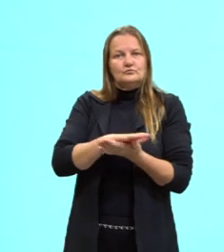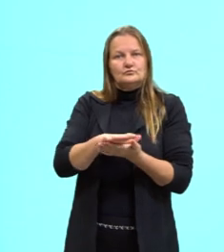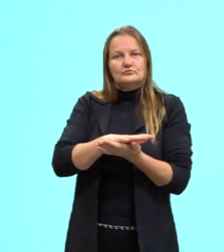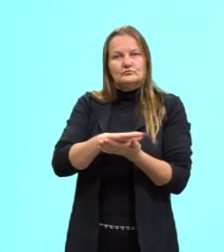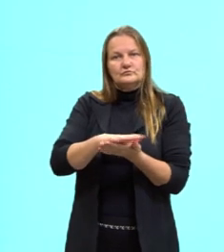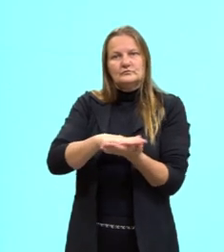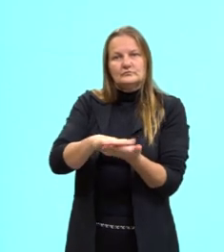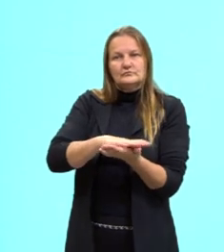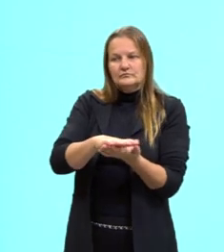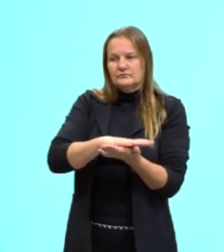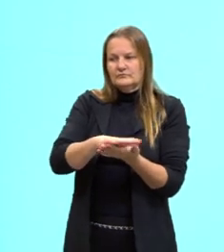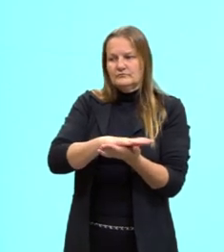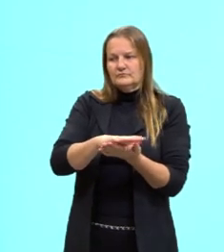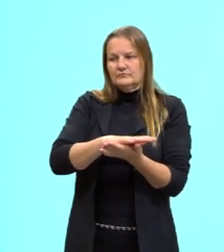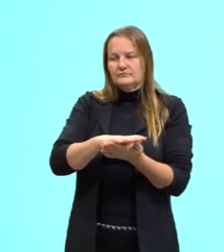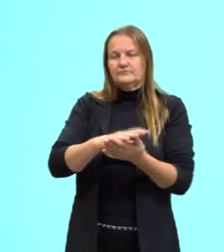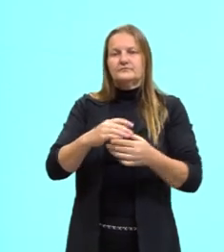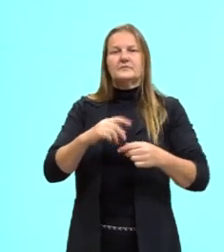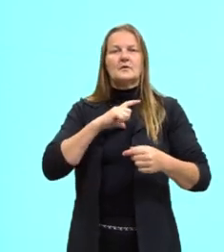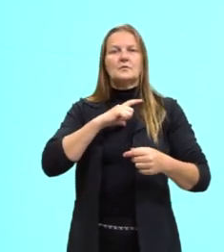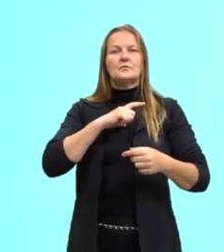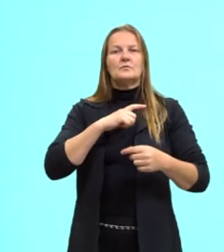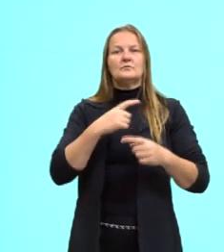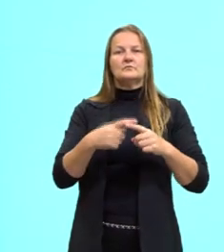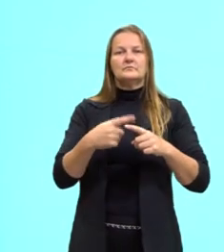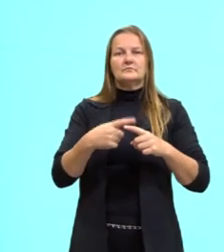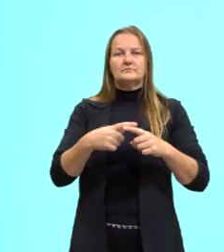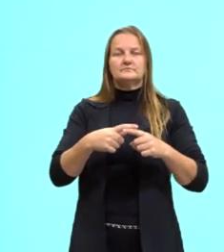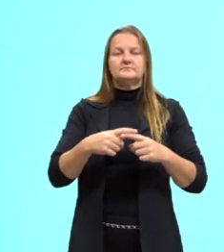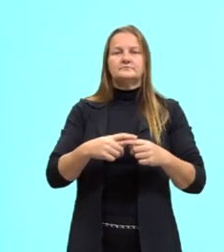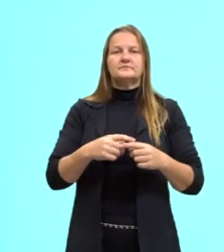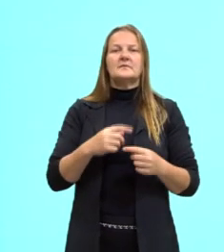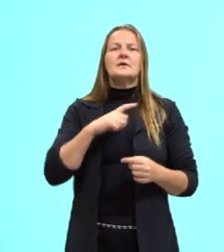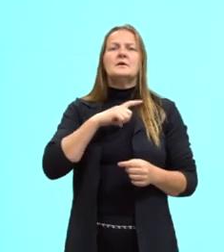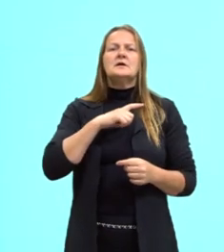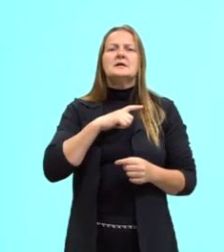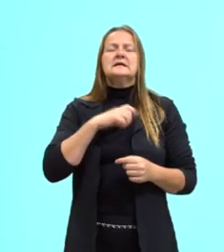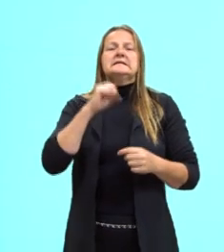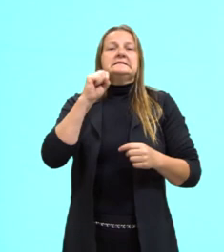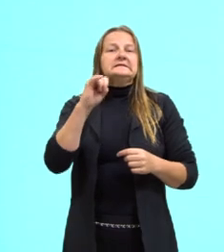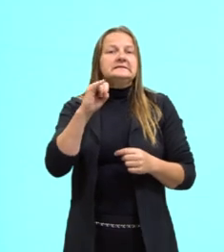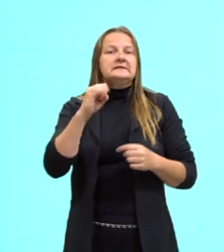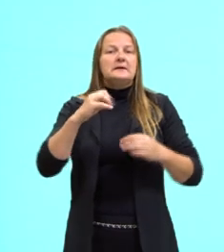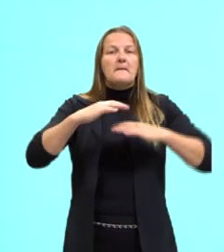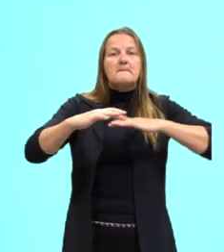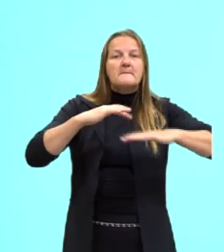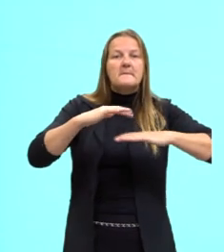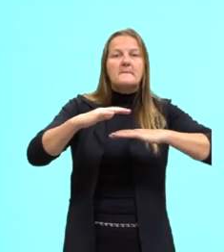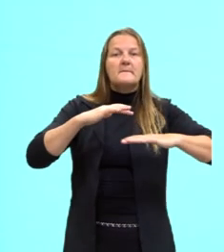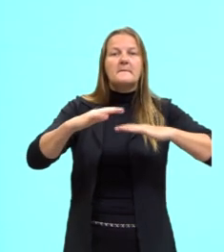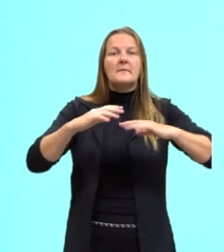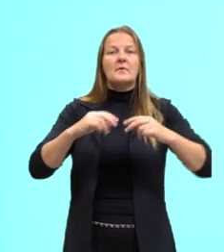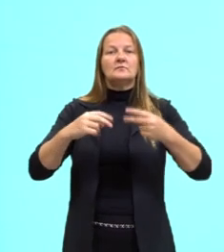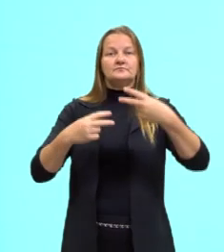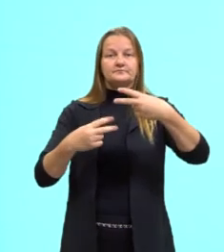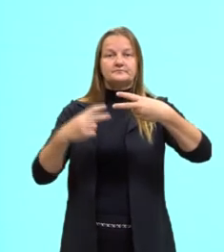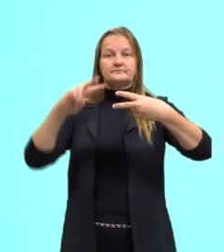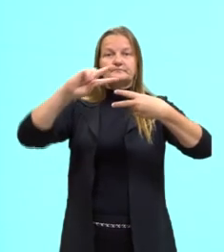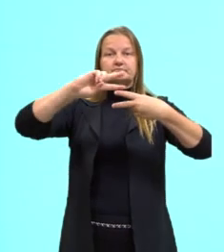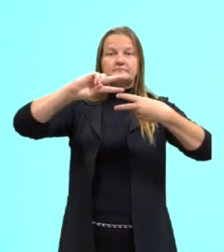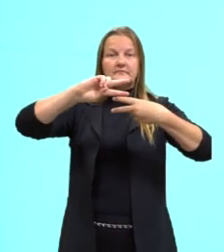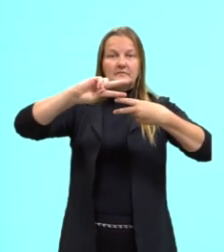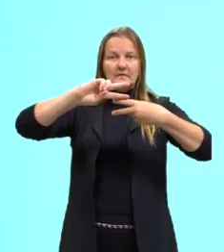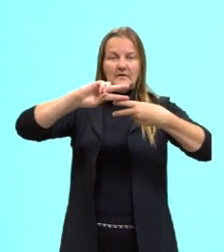coeficiente de atrito estático quando tá parado certo já quando ele tá começa a movimentar esse coeficiente de atrito